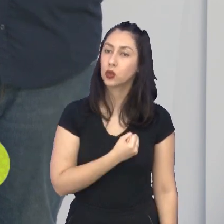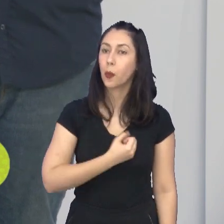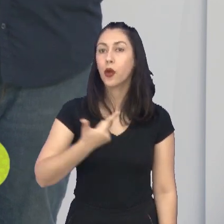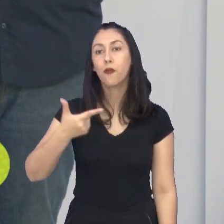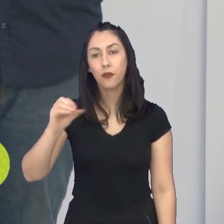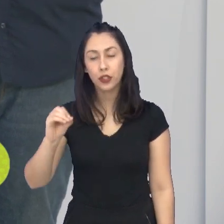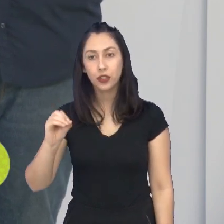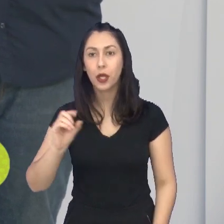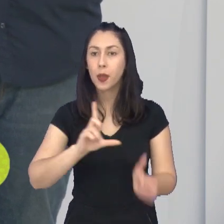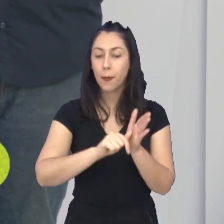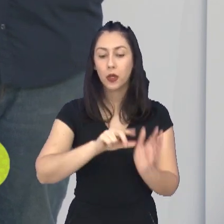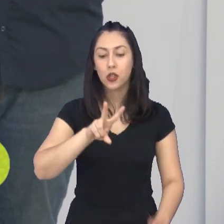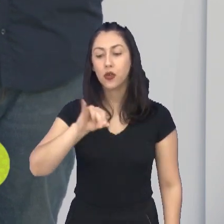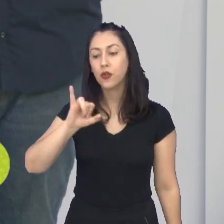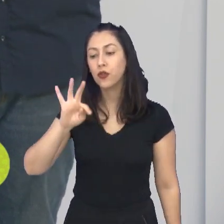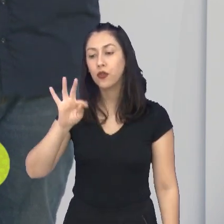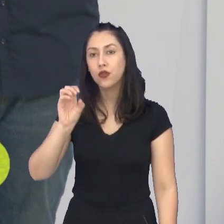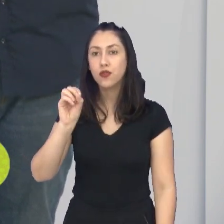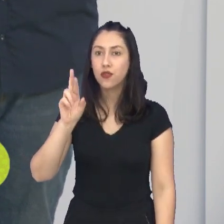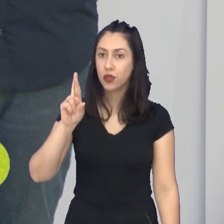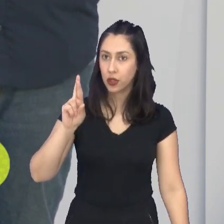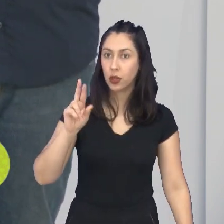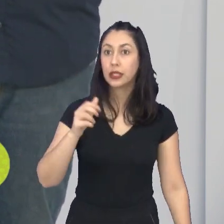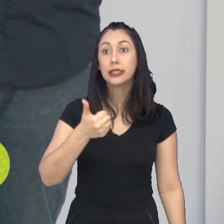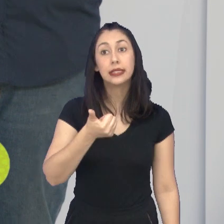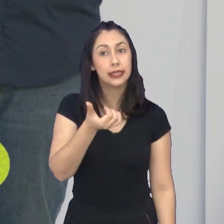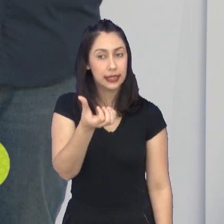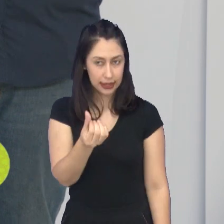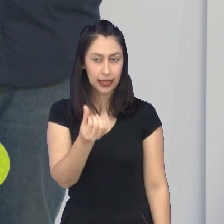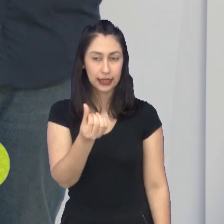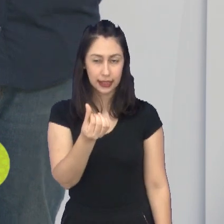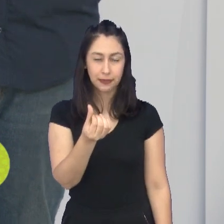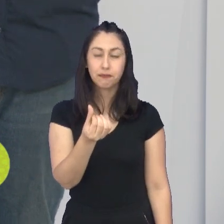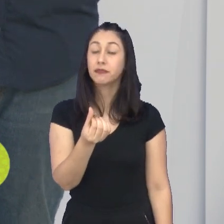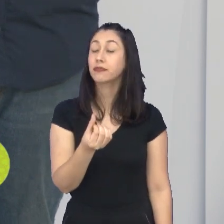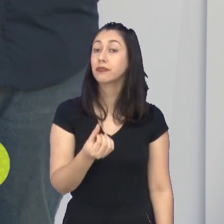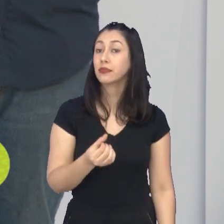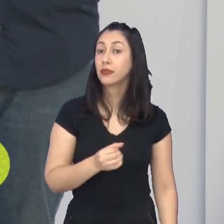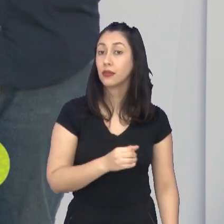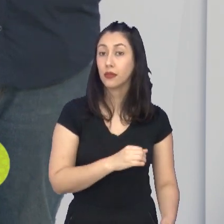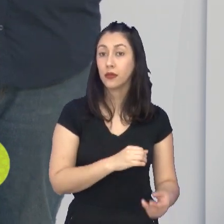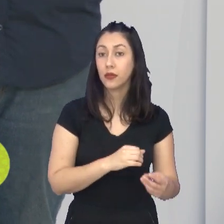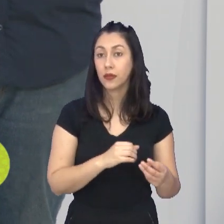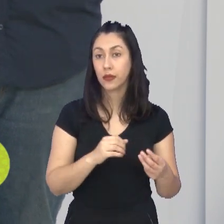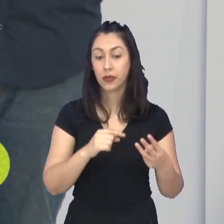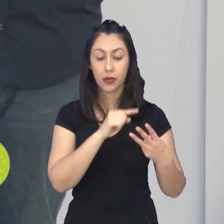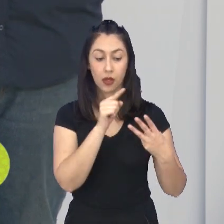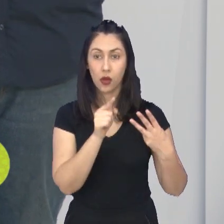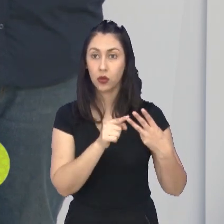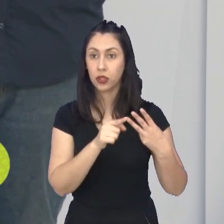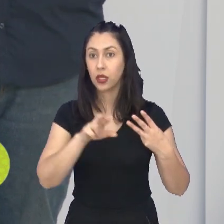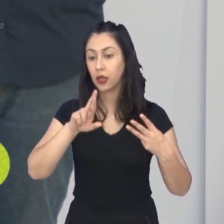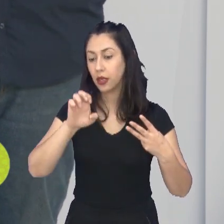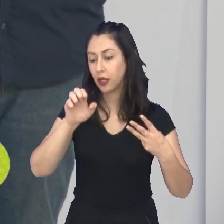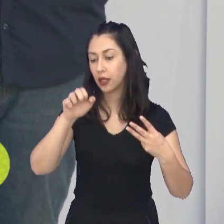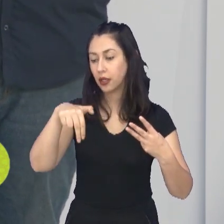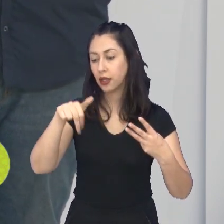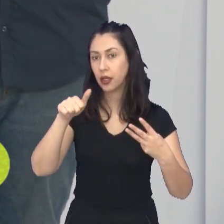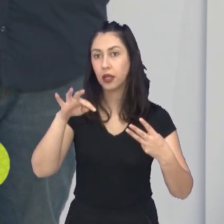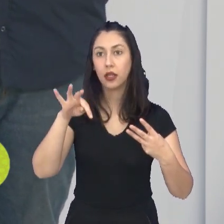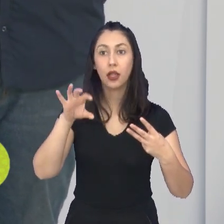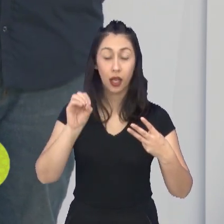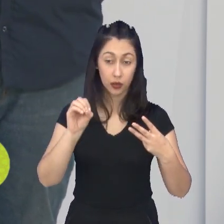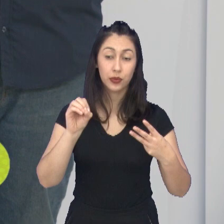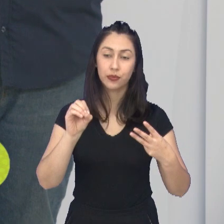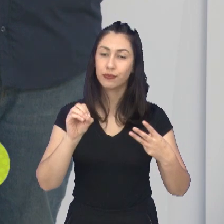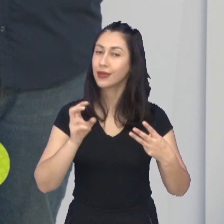seguido pelo Leal com 16 pontos, 14 rebotes, também double-double para ele, mais 3 assistências. E o Renato Carbonari,